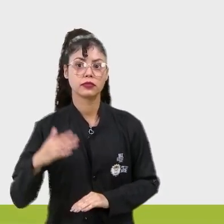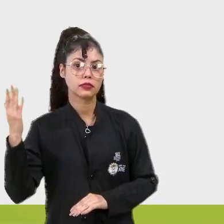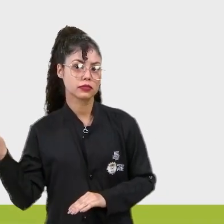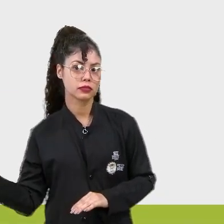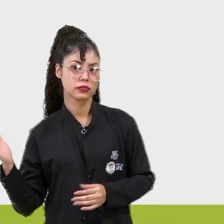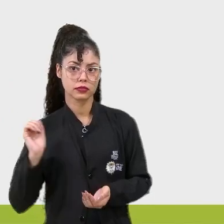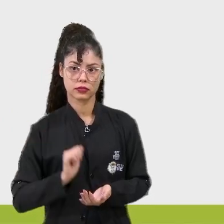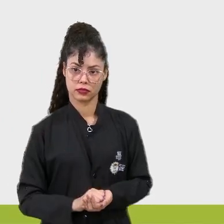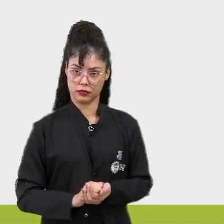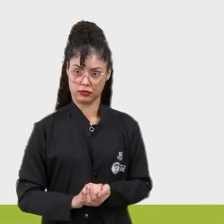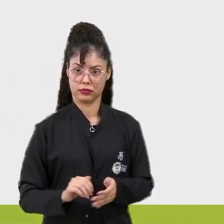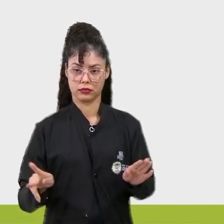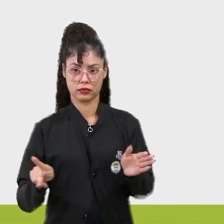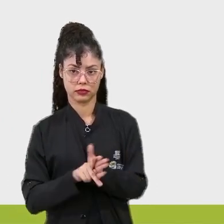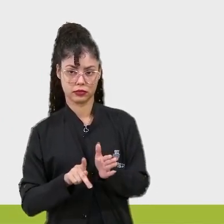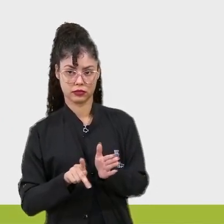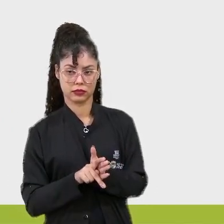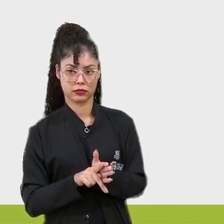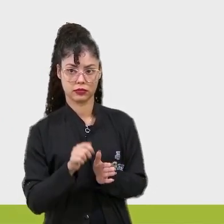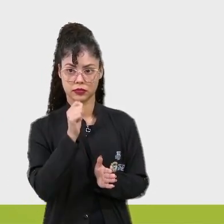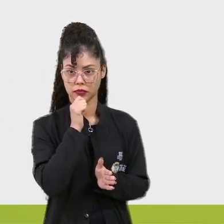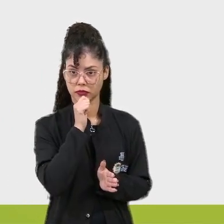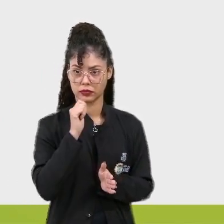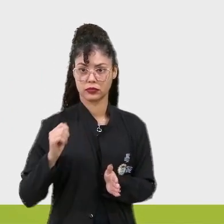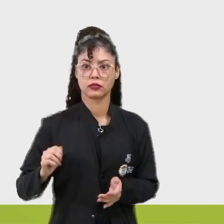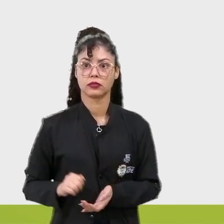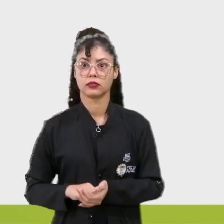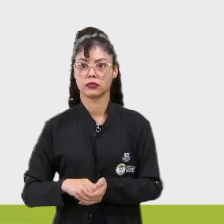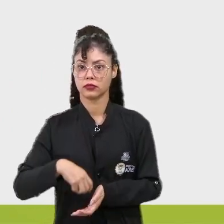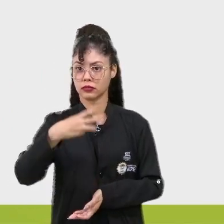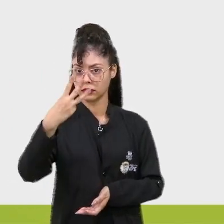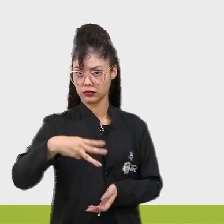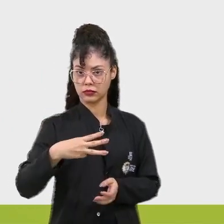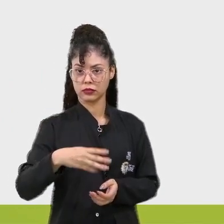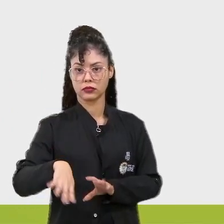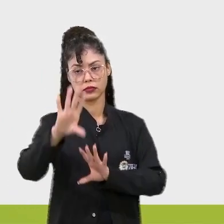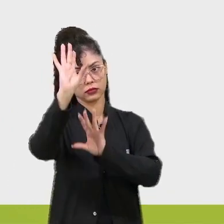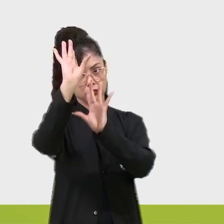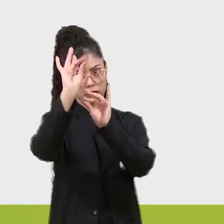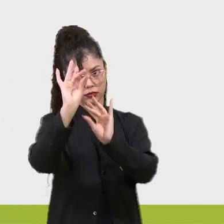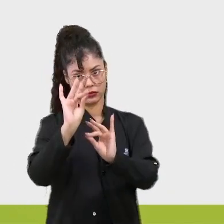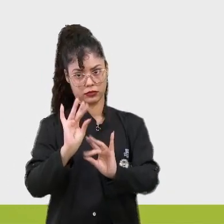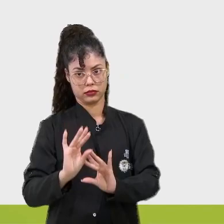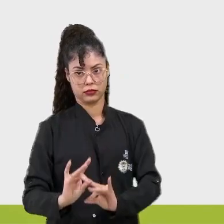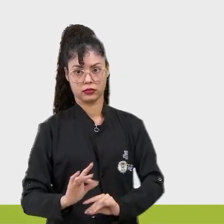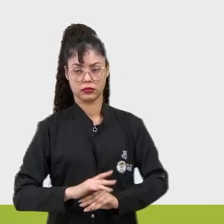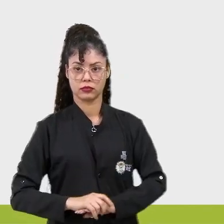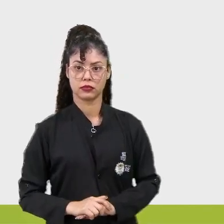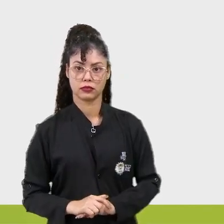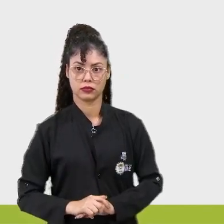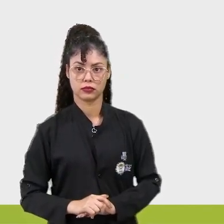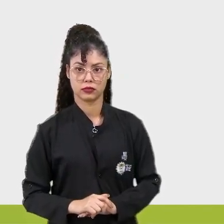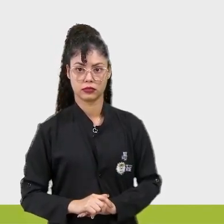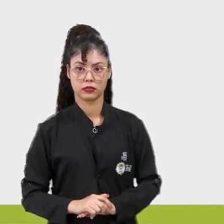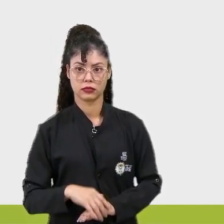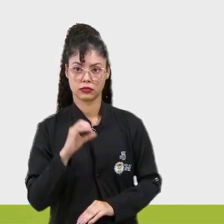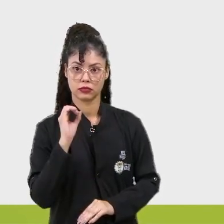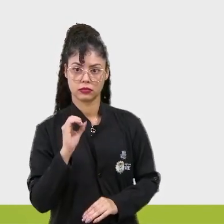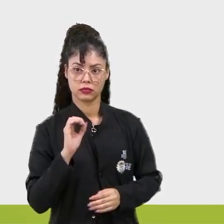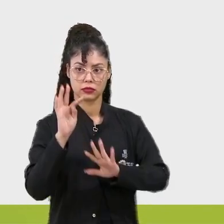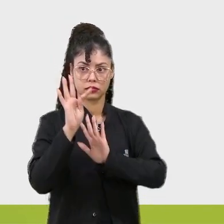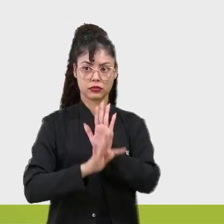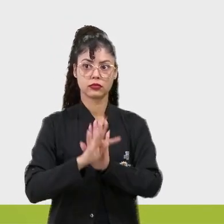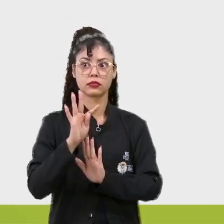Aqui está a nossa grade, né, da competência 3. Nível 0 é